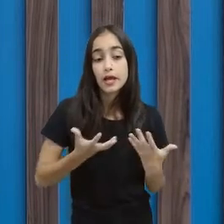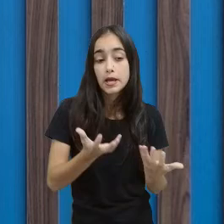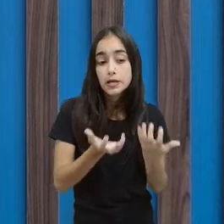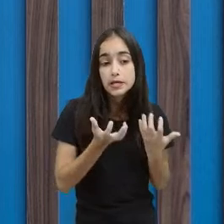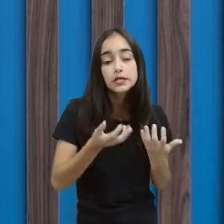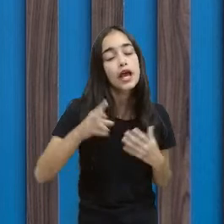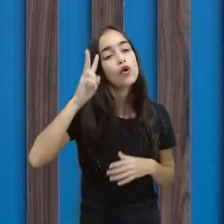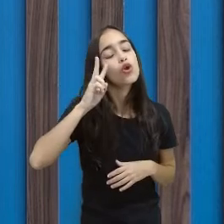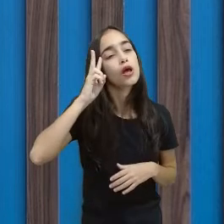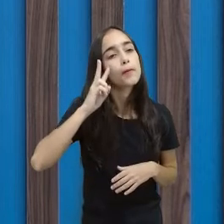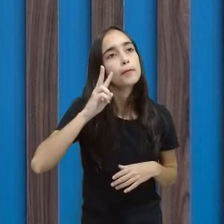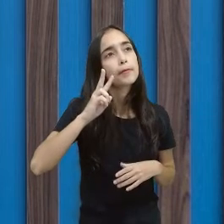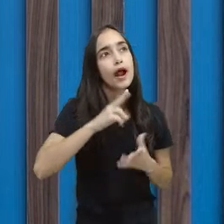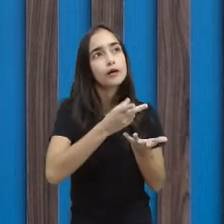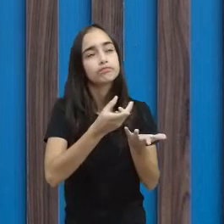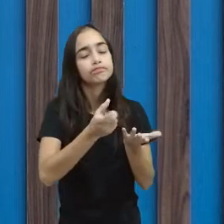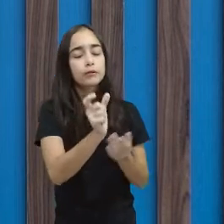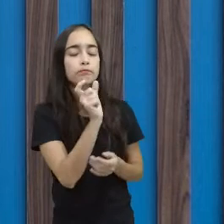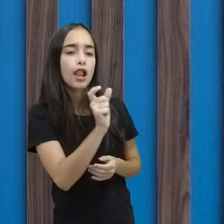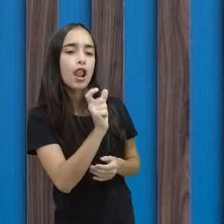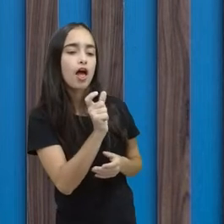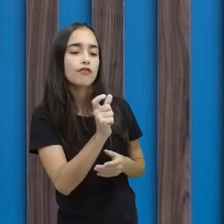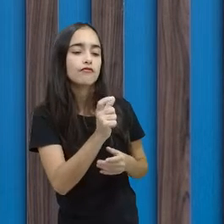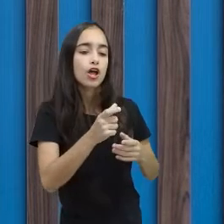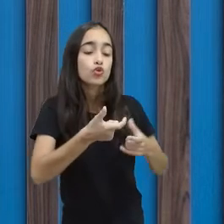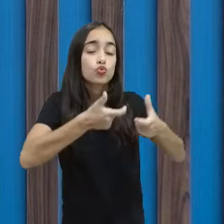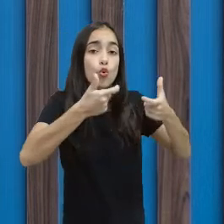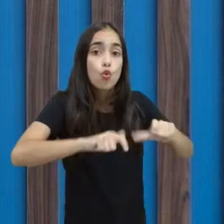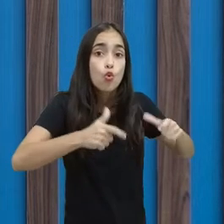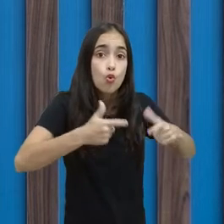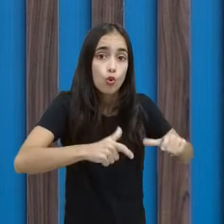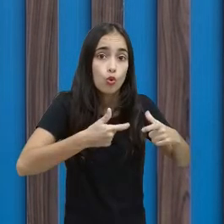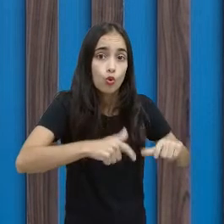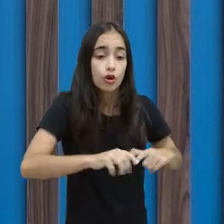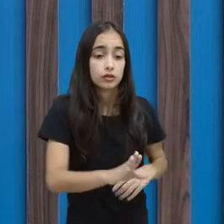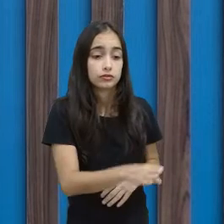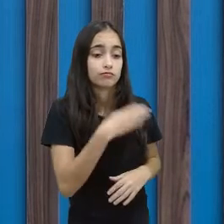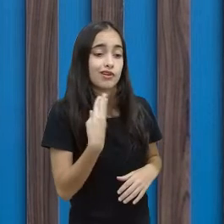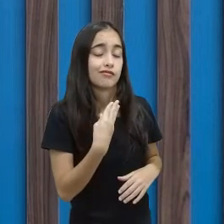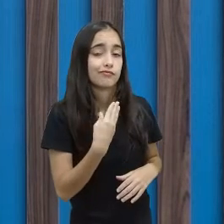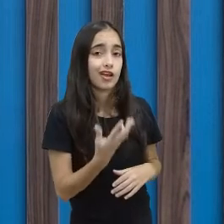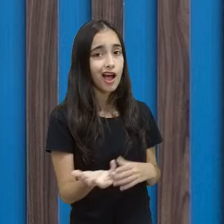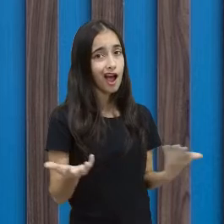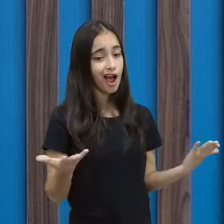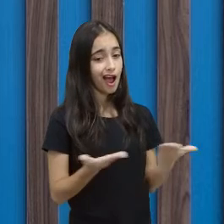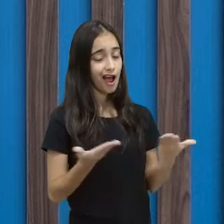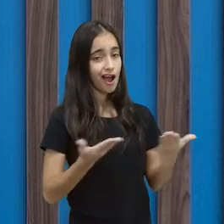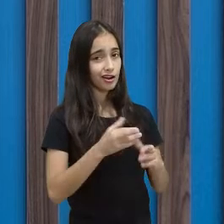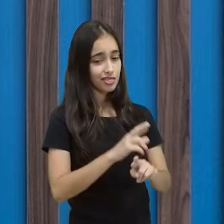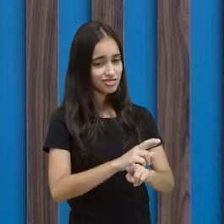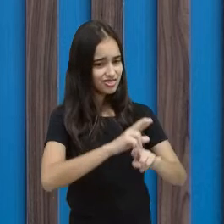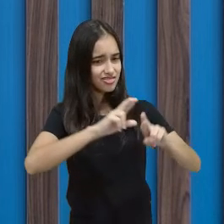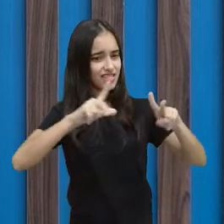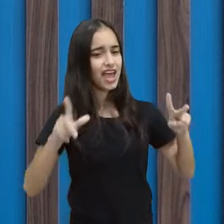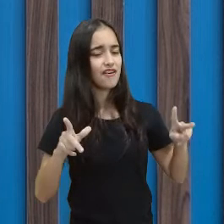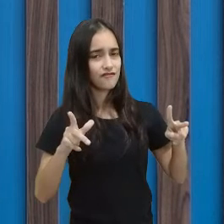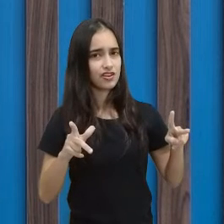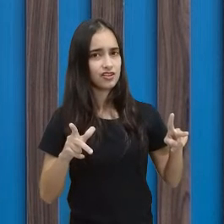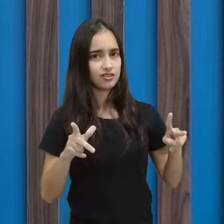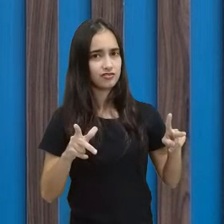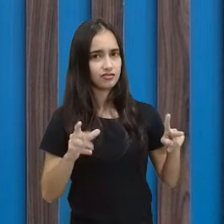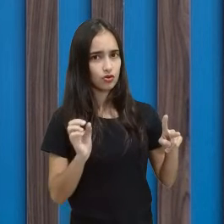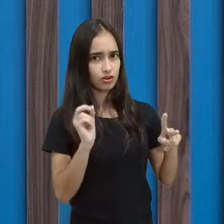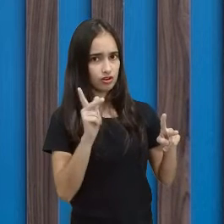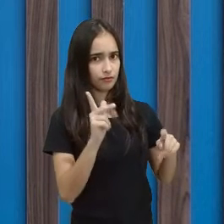seguinte, que o termo campos de concentração, não é, tornou-se diferente de campo de